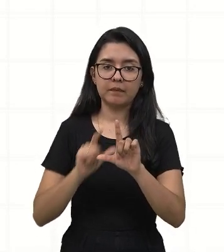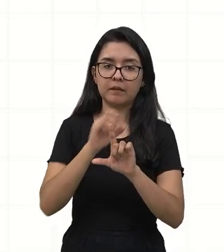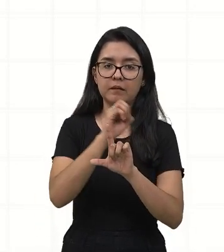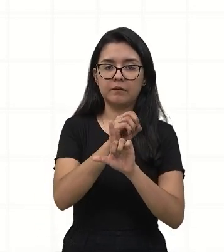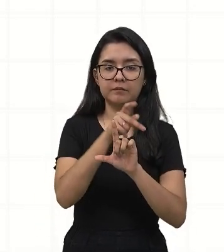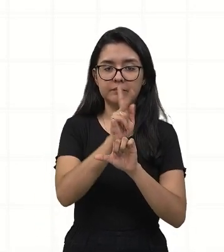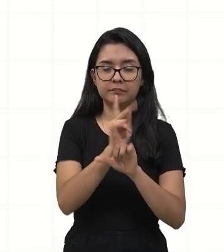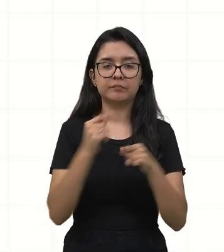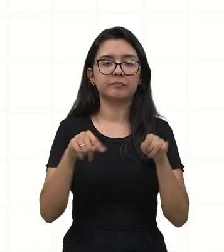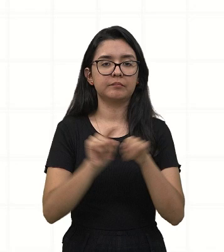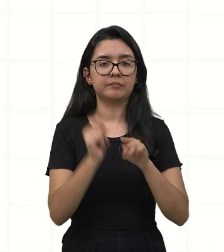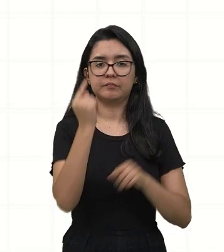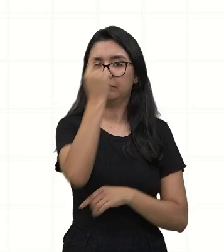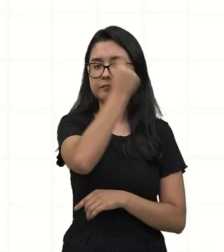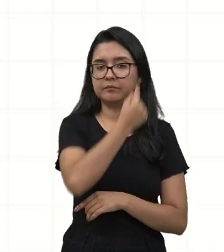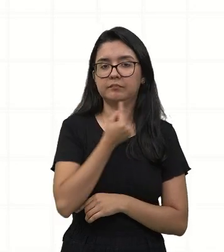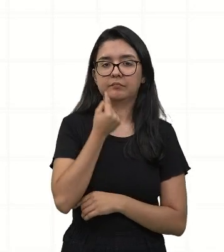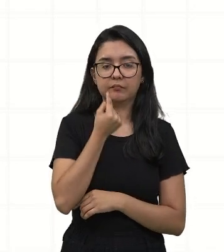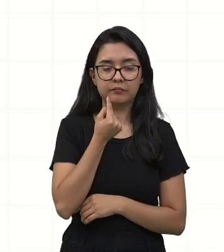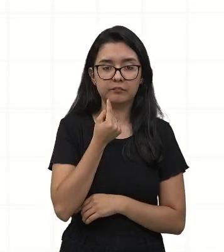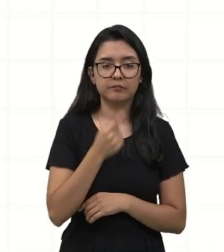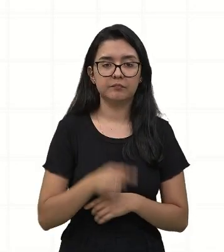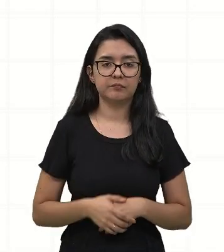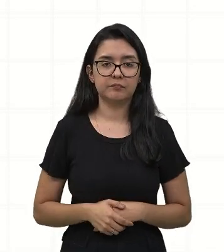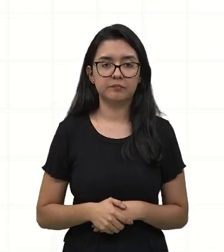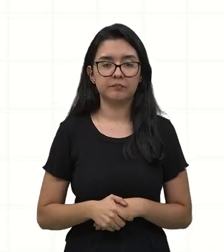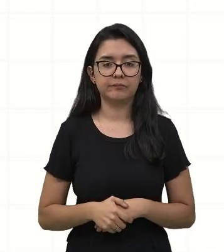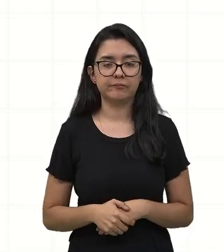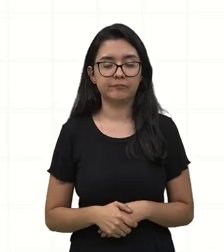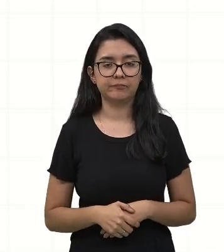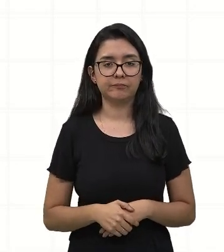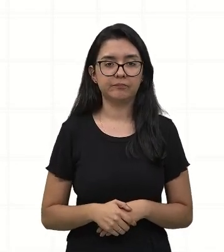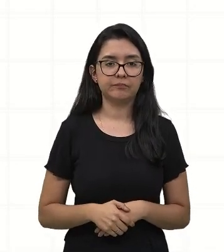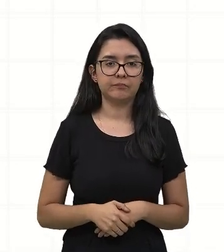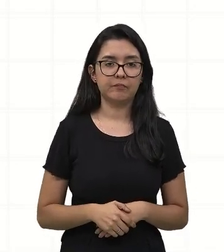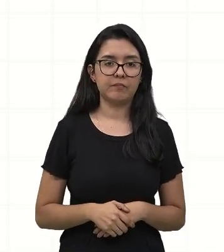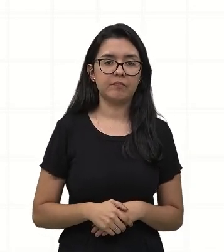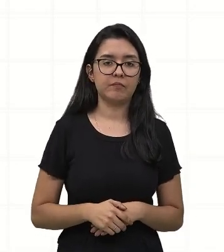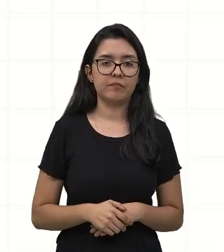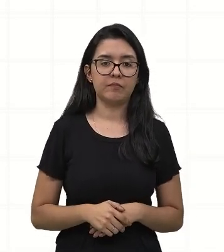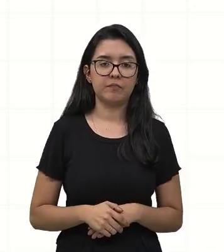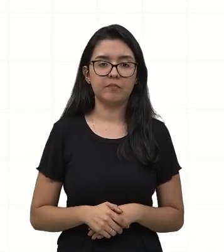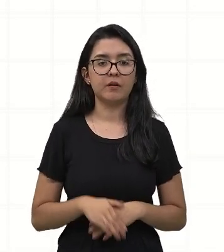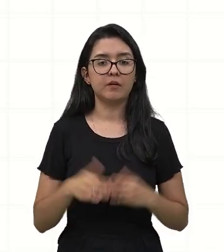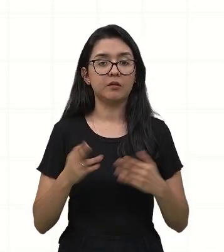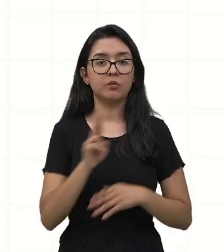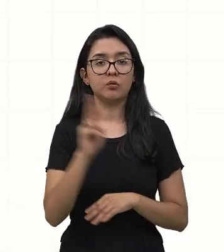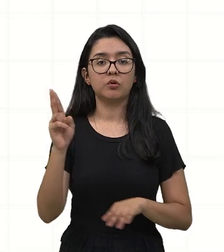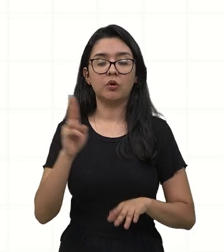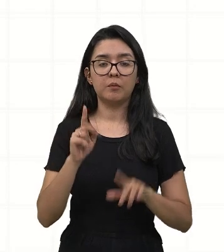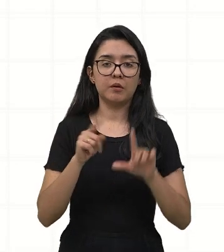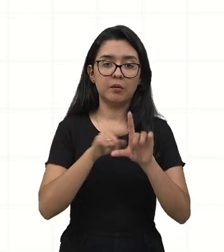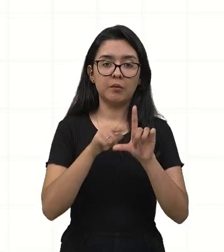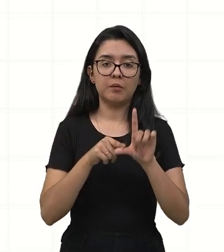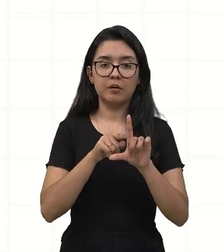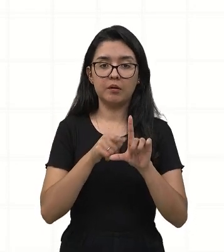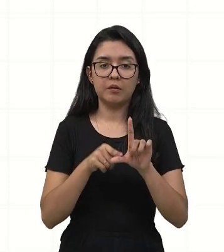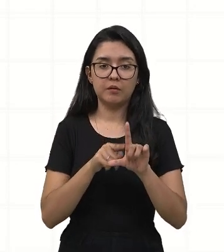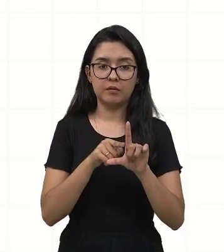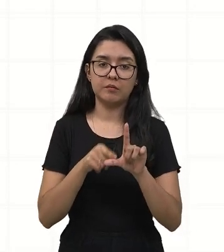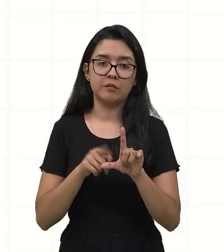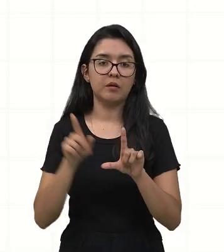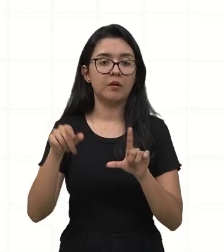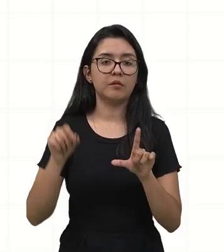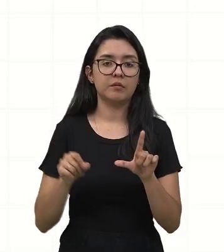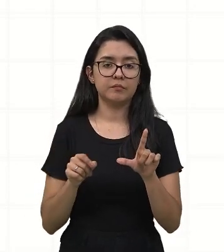anti-horário. Sentido anti-horário, tá bom? Sentido anti-horário, então vai ficar L-O. Lembra que lá onde é a origem, que está o ângulo, vamos